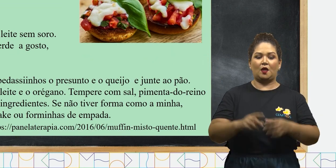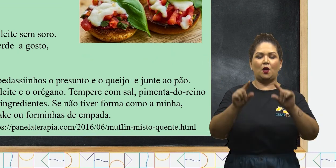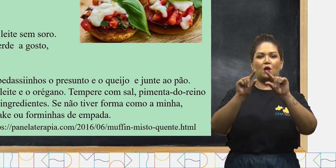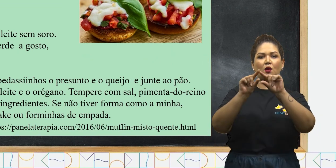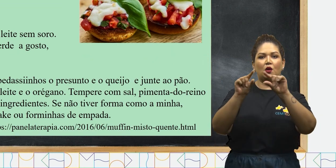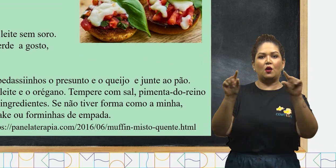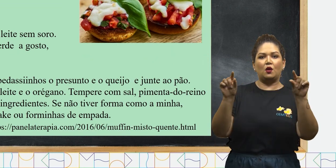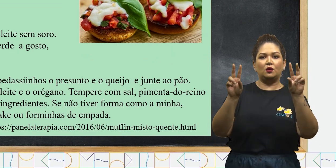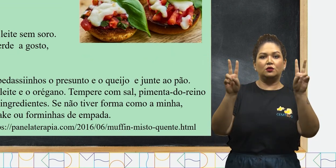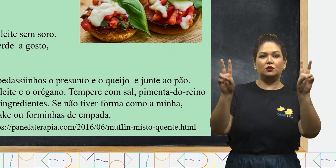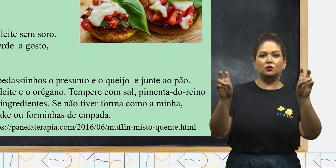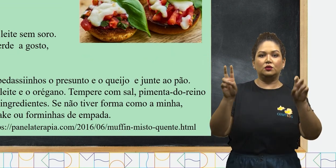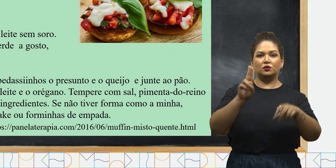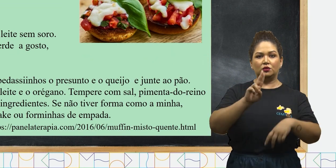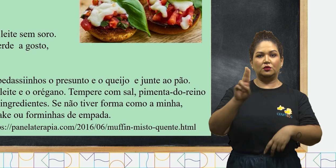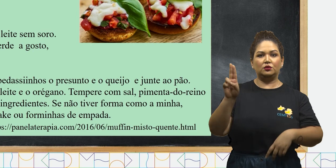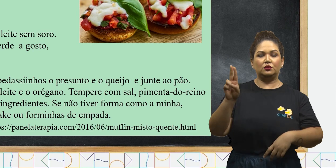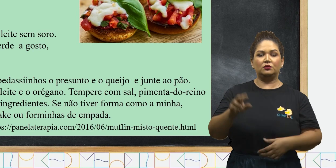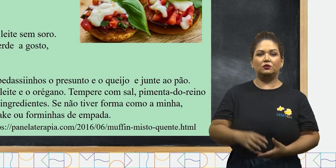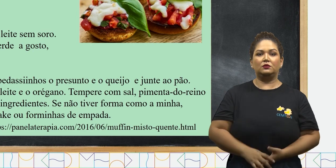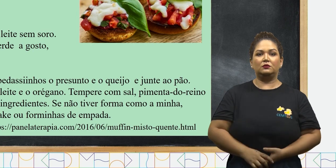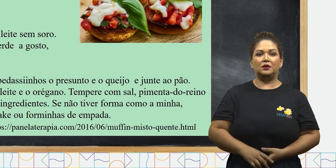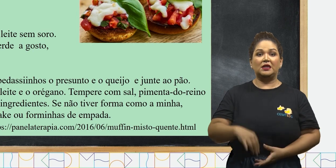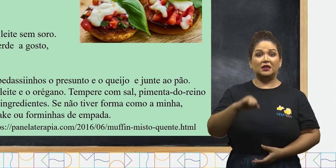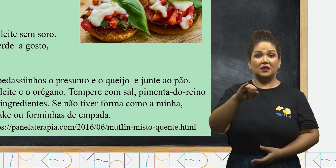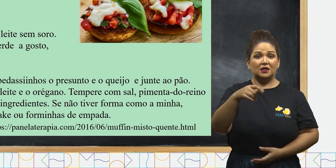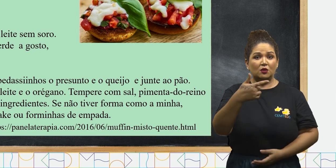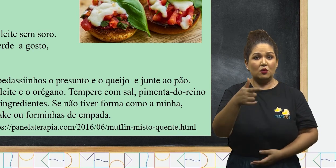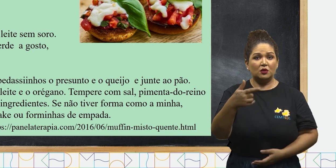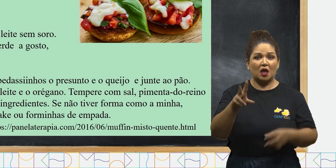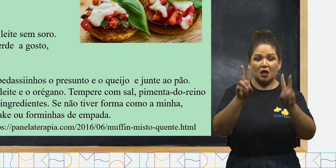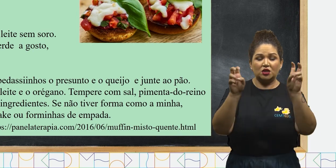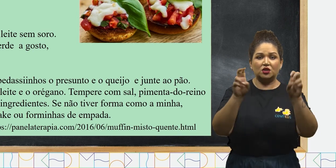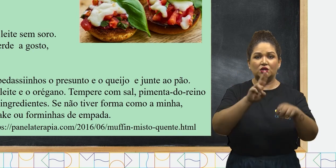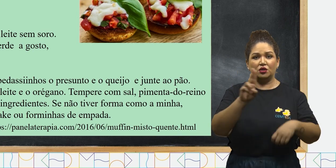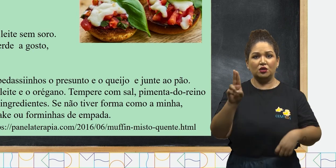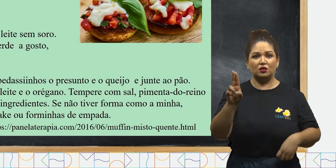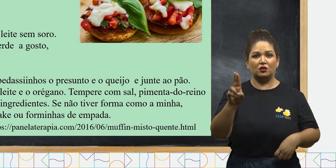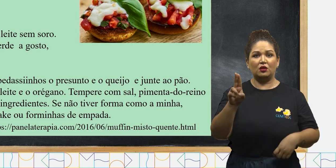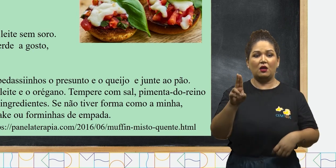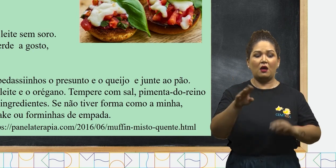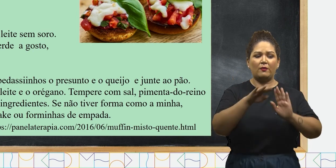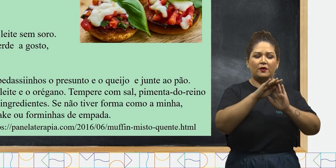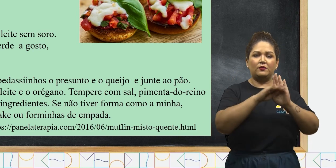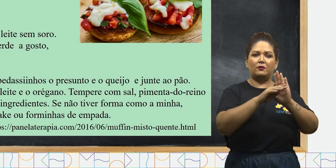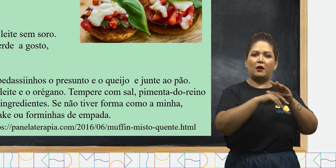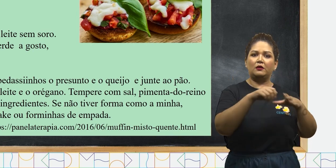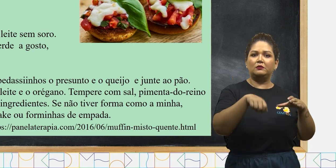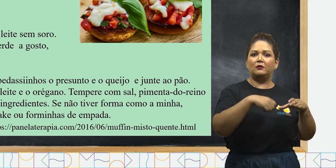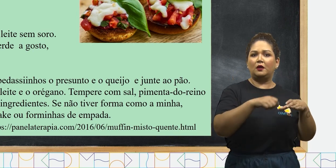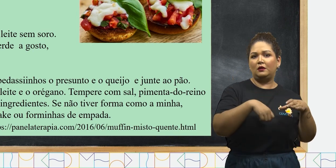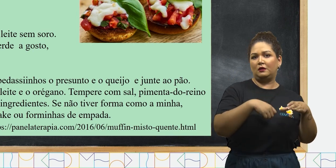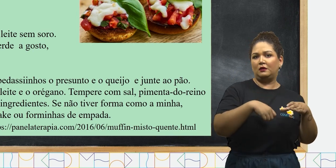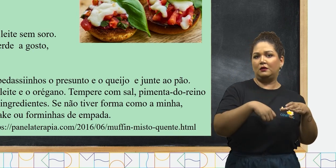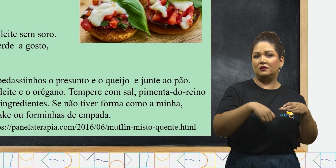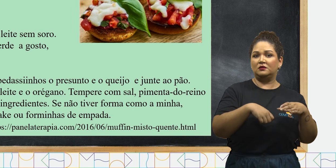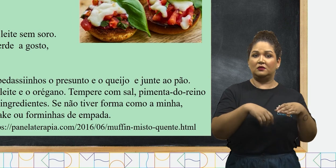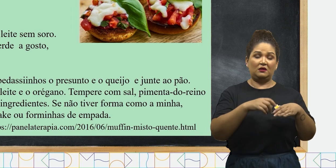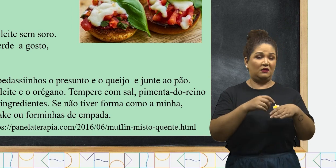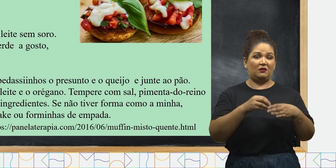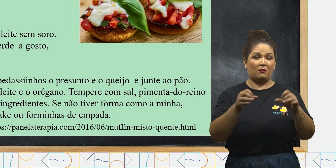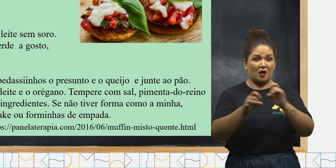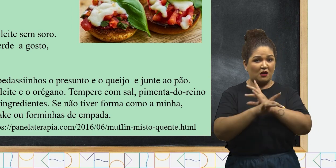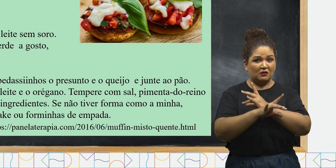Muffin misto quente. Se caso não houvesse o título escrito, a receita